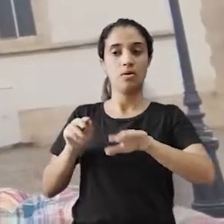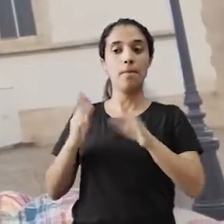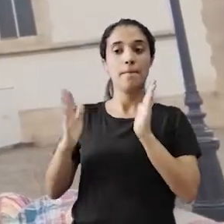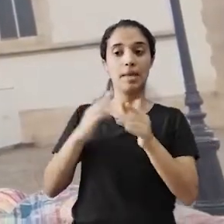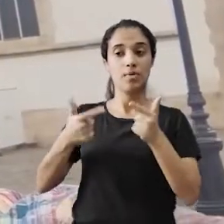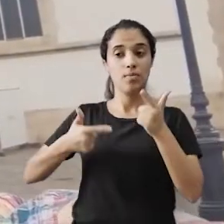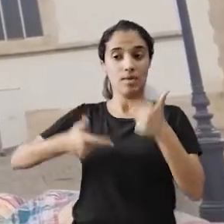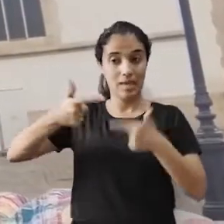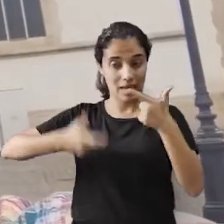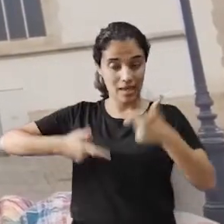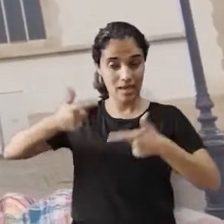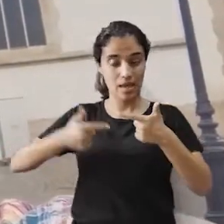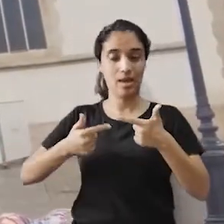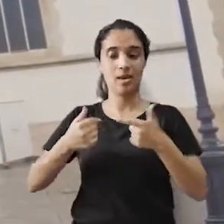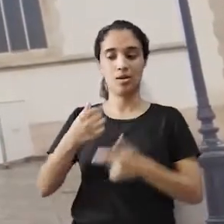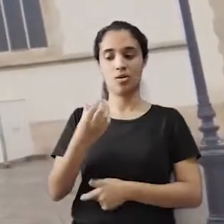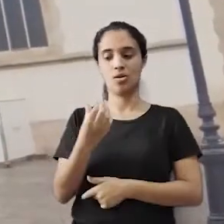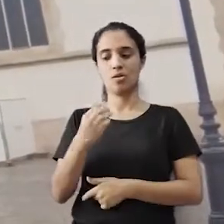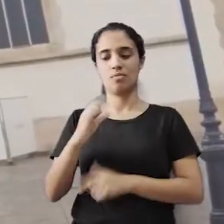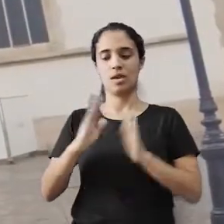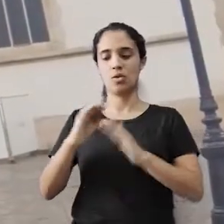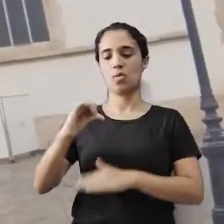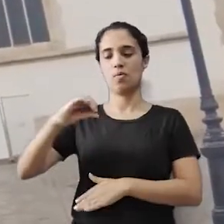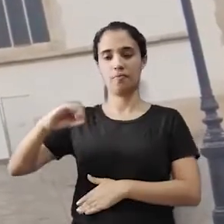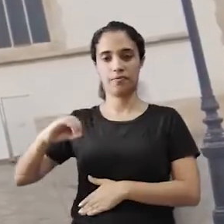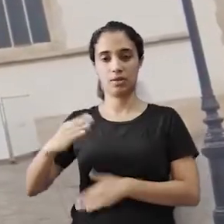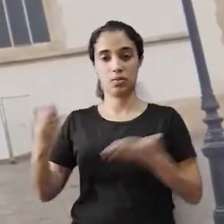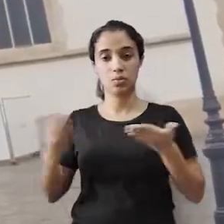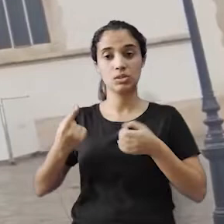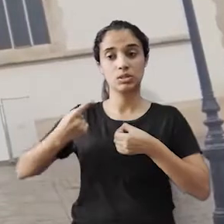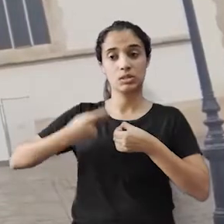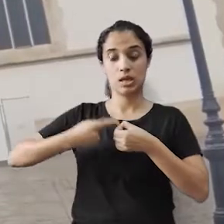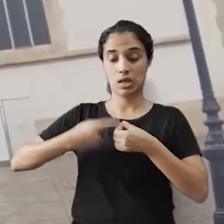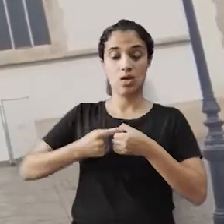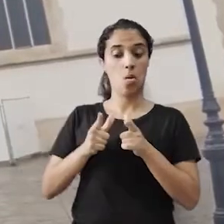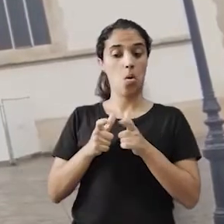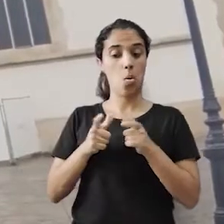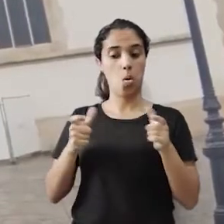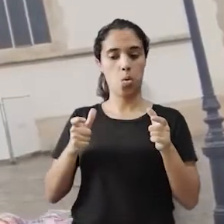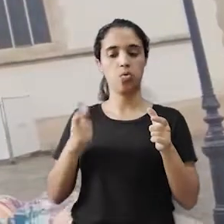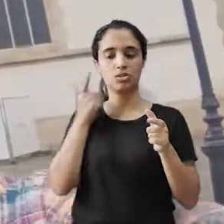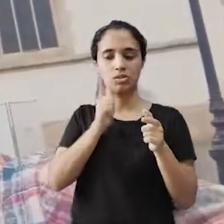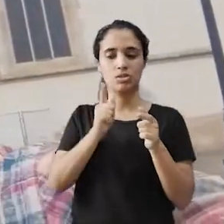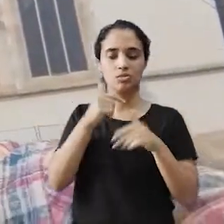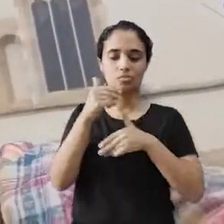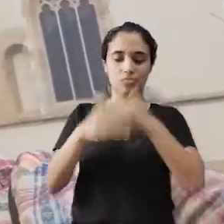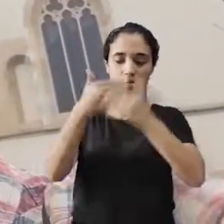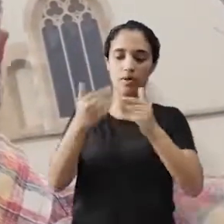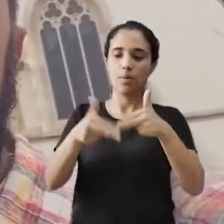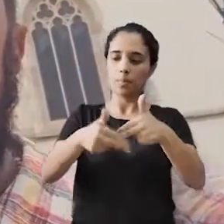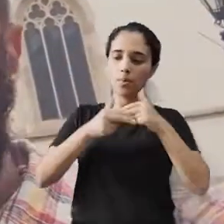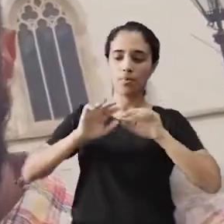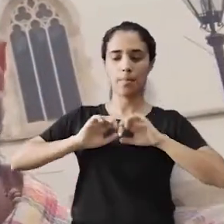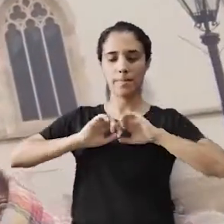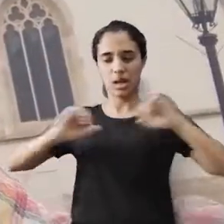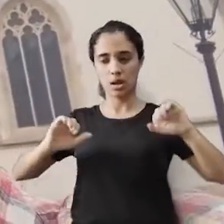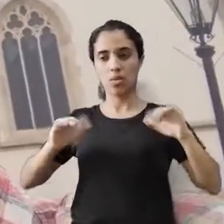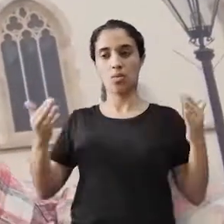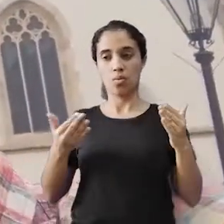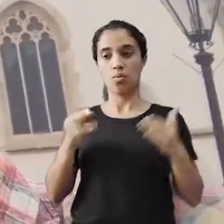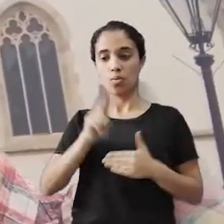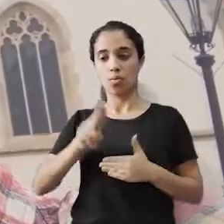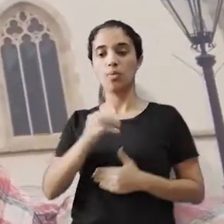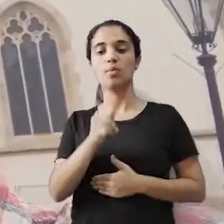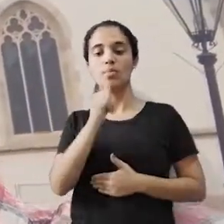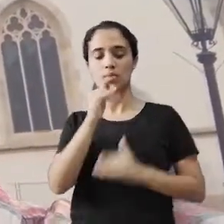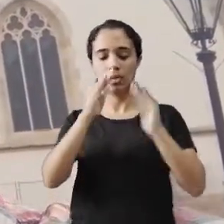guerra que teve na década de 90, né? E a cidade hoje cresceu muito com essa divisão. E hoje eles usam